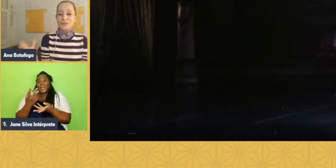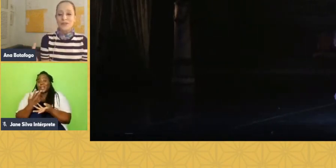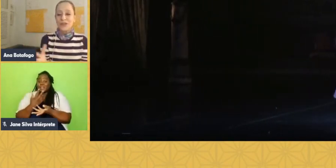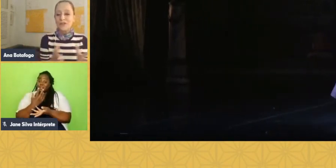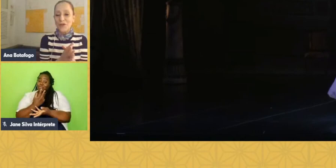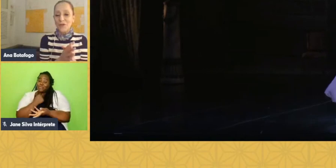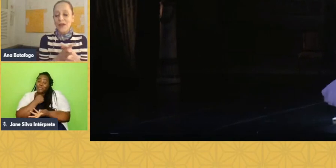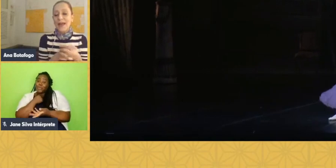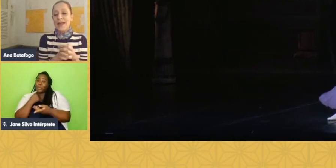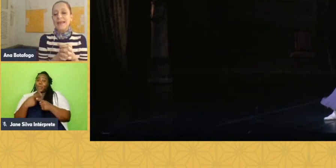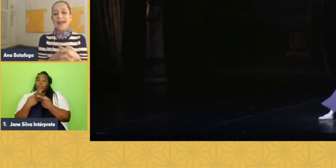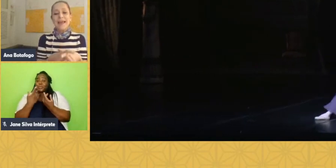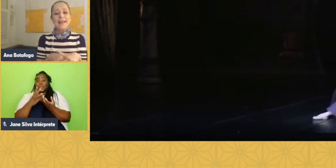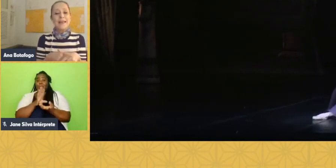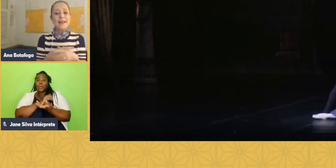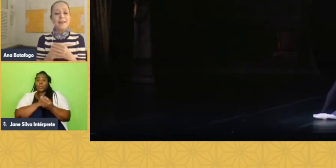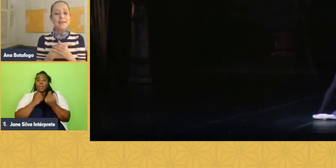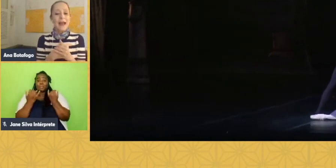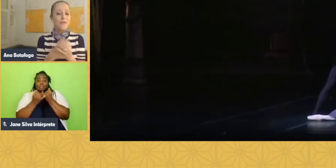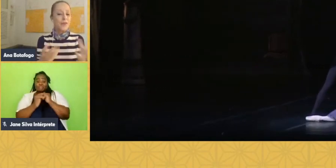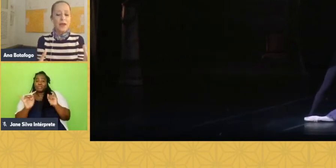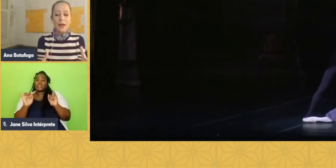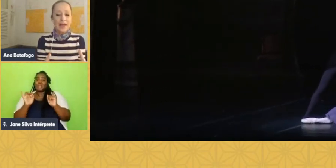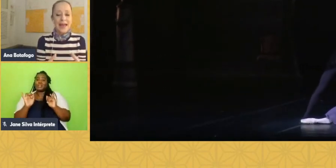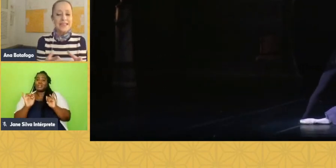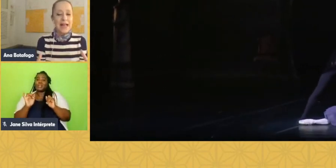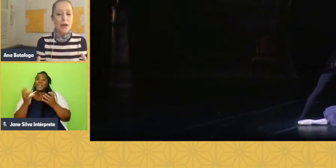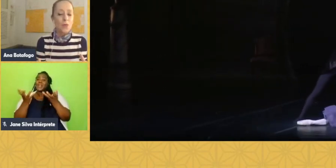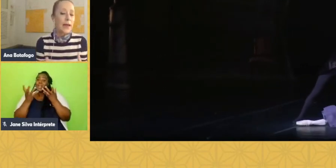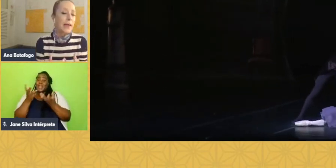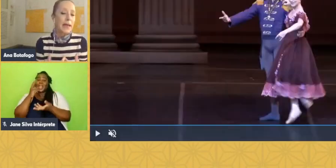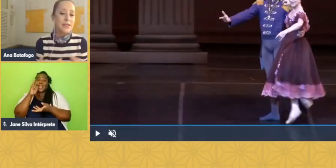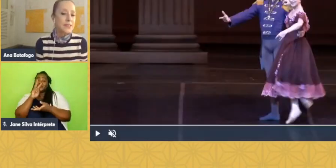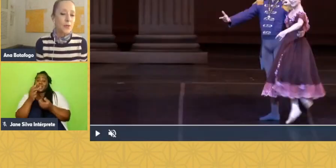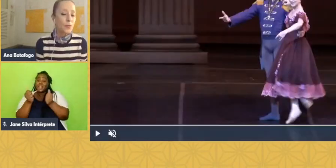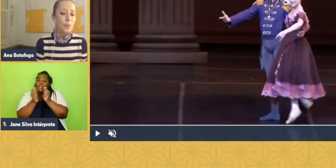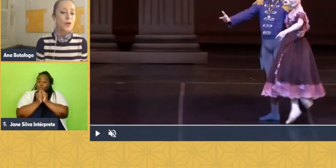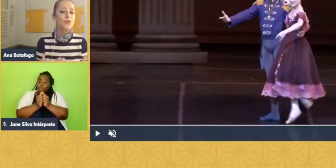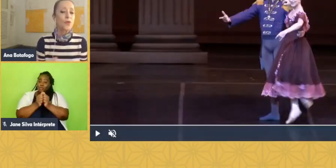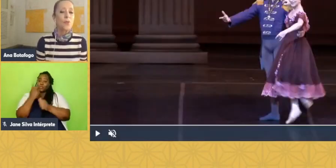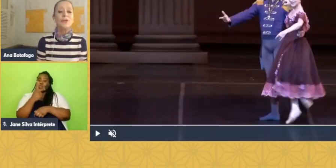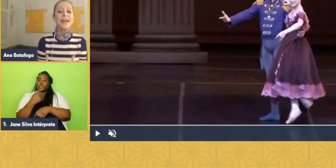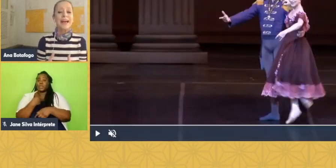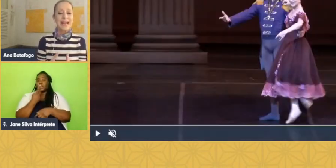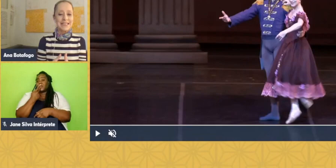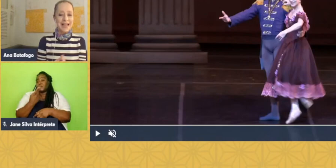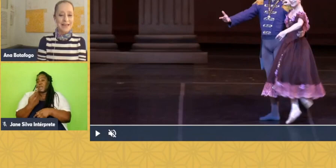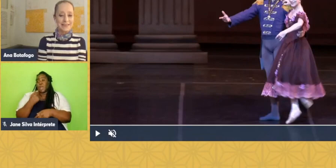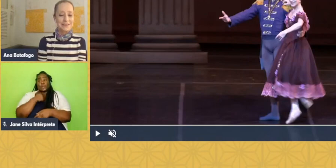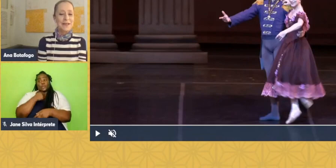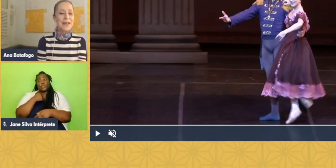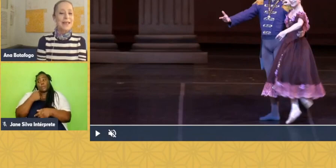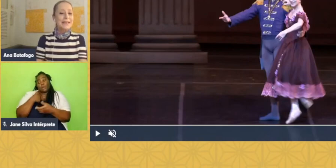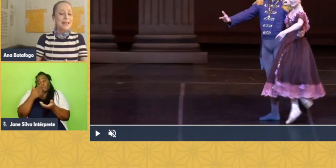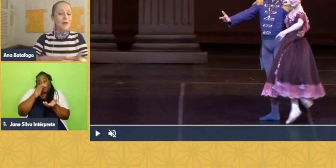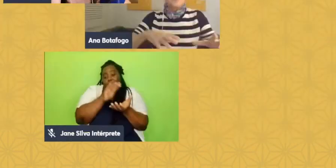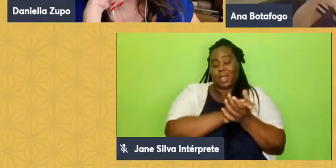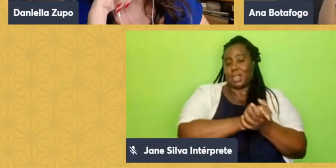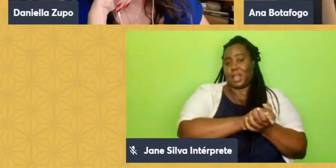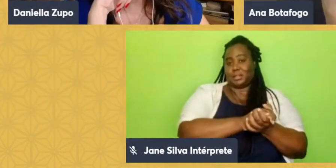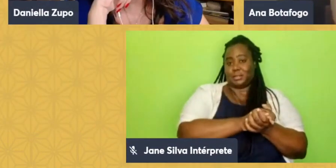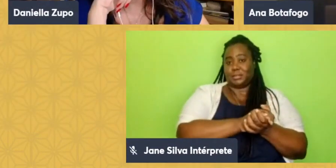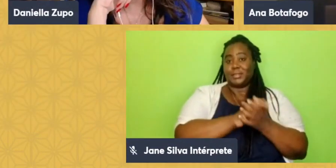que foi impossível e ele quer ver lá que a estar com ela ela disse eu não posso ter uma mulher casada